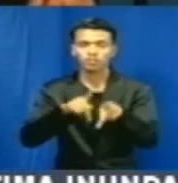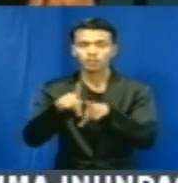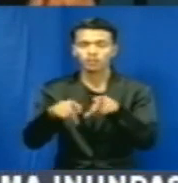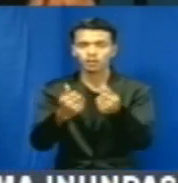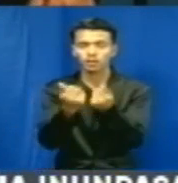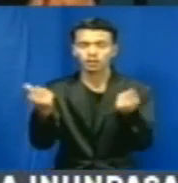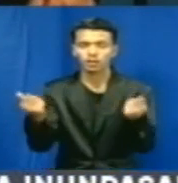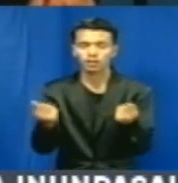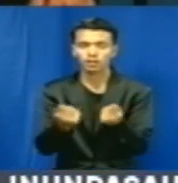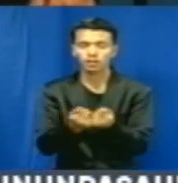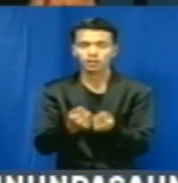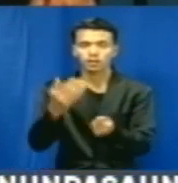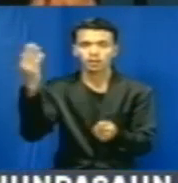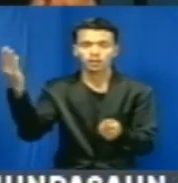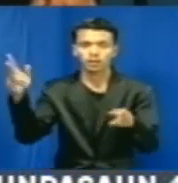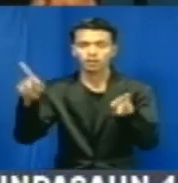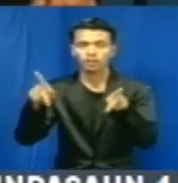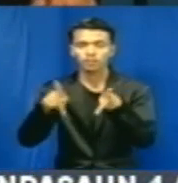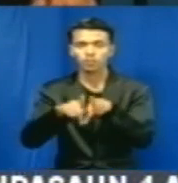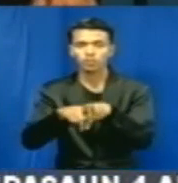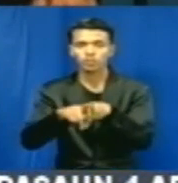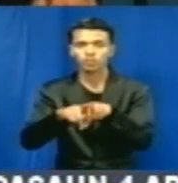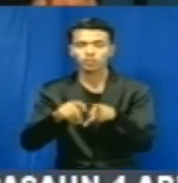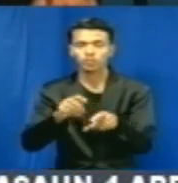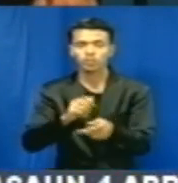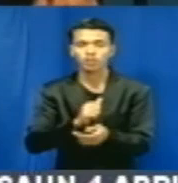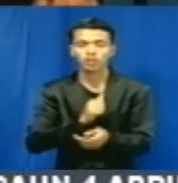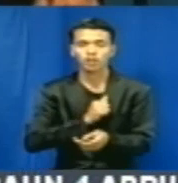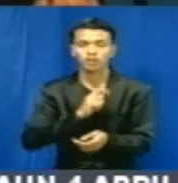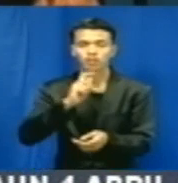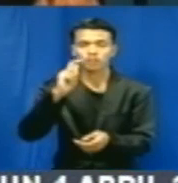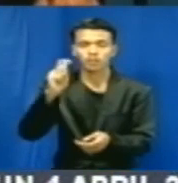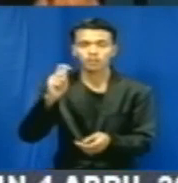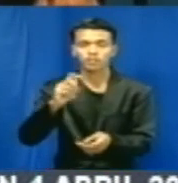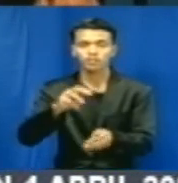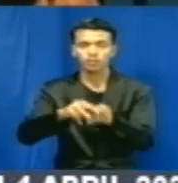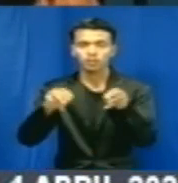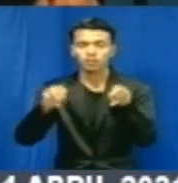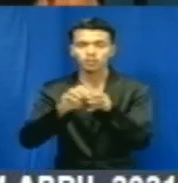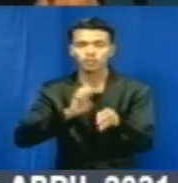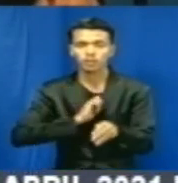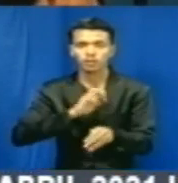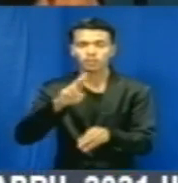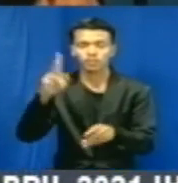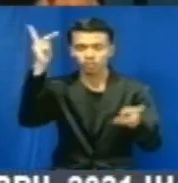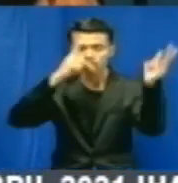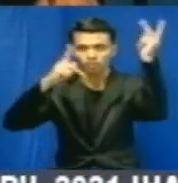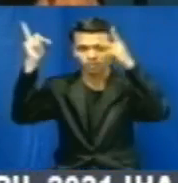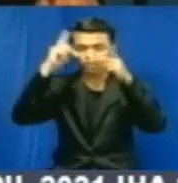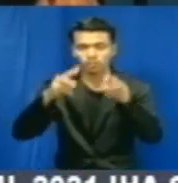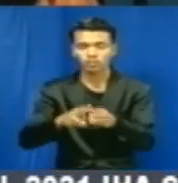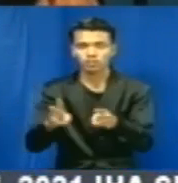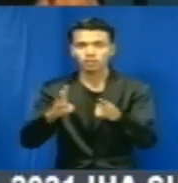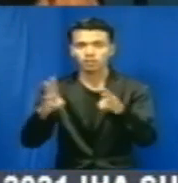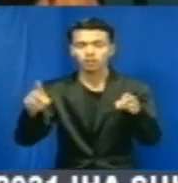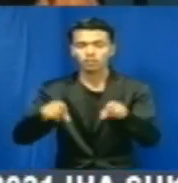Comunidade Aldeia Malimeia e Raposto Administrativo Atsabe, município Hermera, preocupa condição da estrada e a